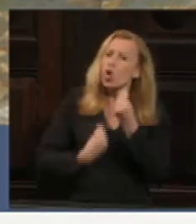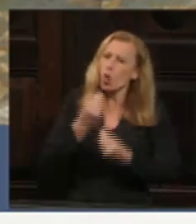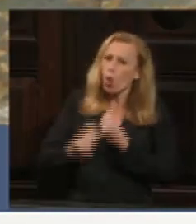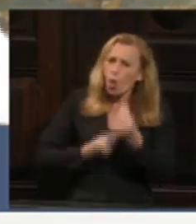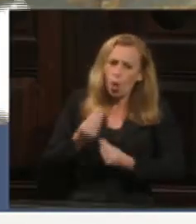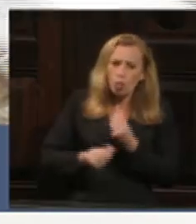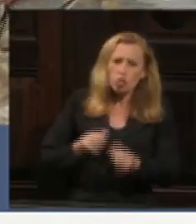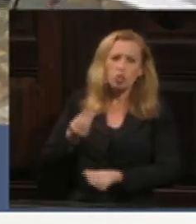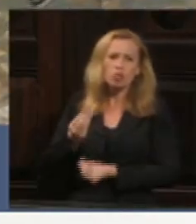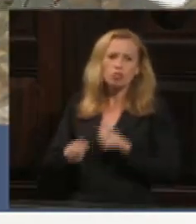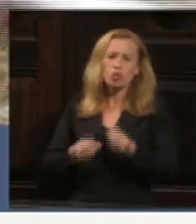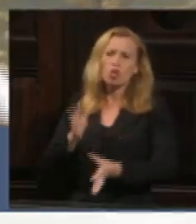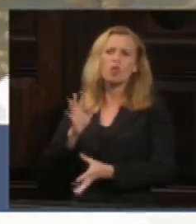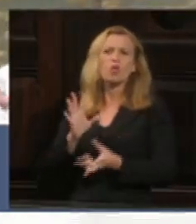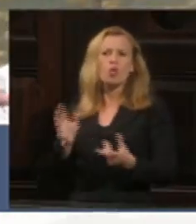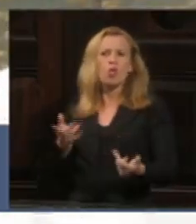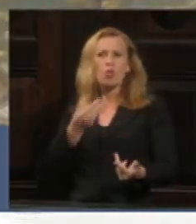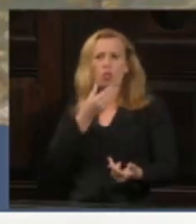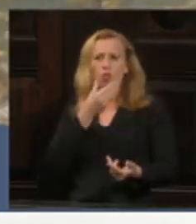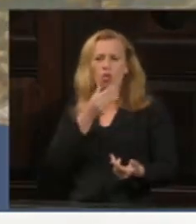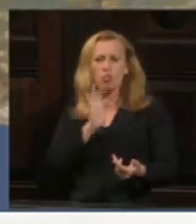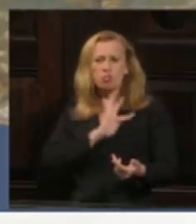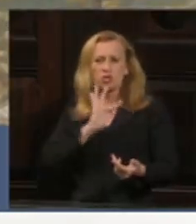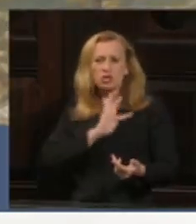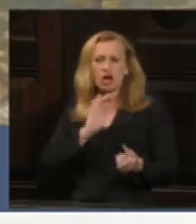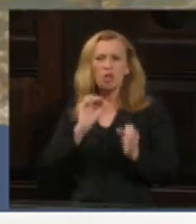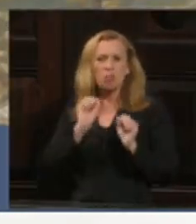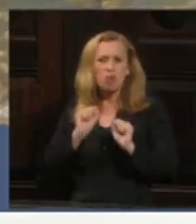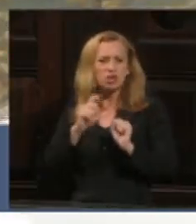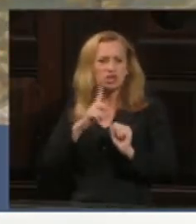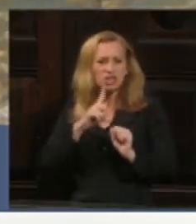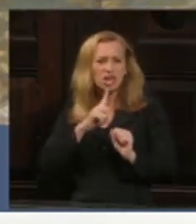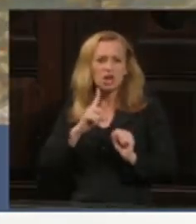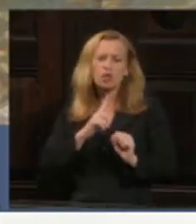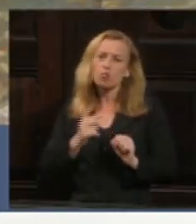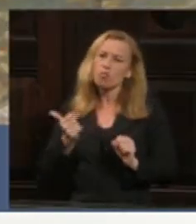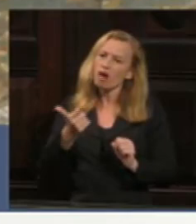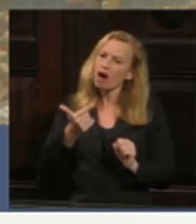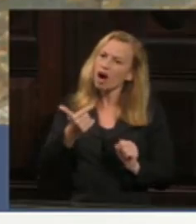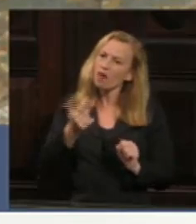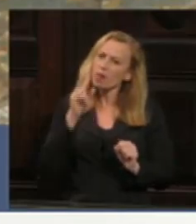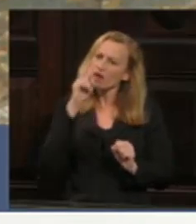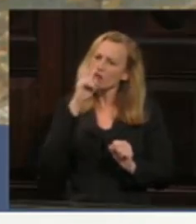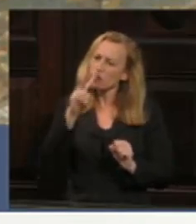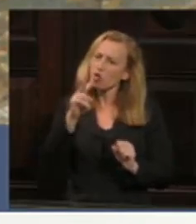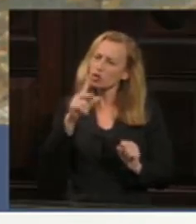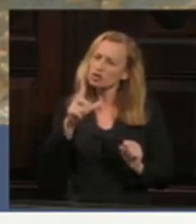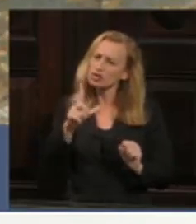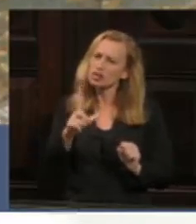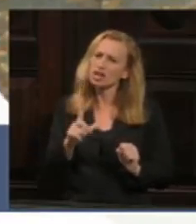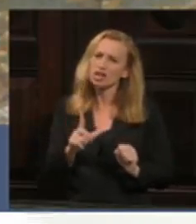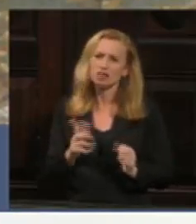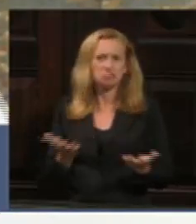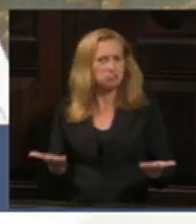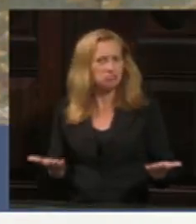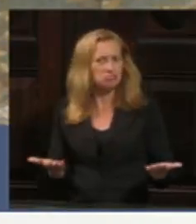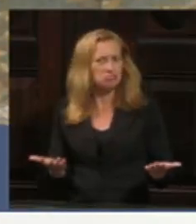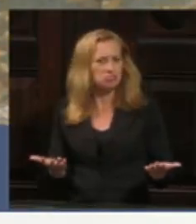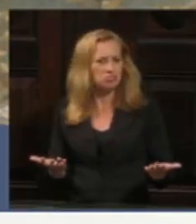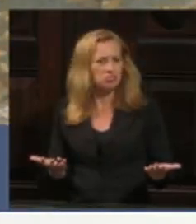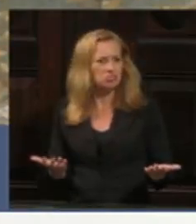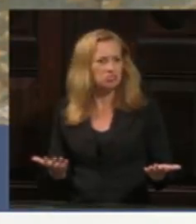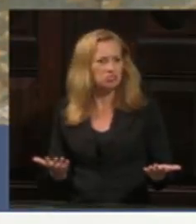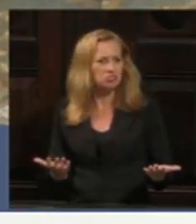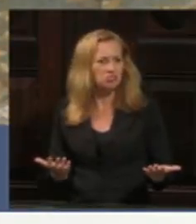100 e poucos fuzis? Como é que ele consegue? Só se tiver toda uma estrutura organizada, a tal que fez essa tal